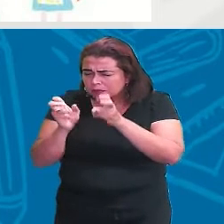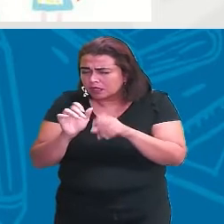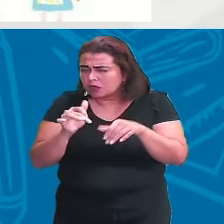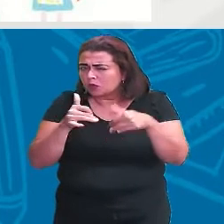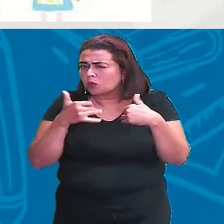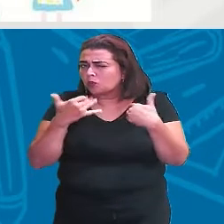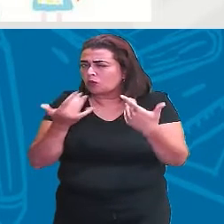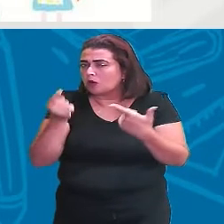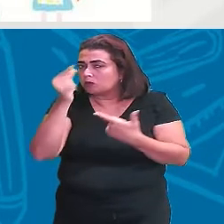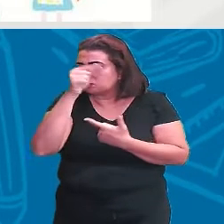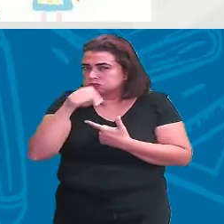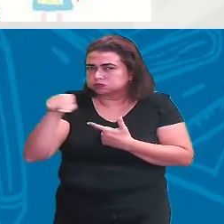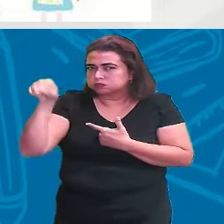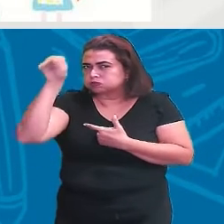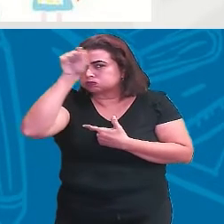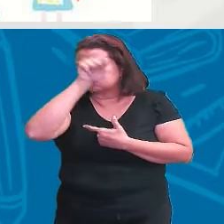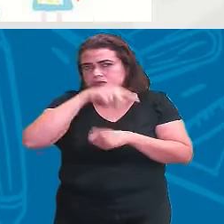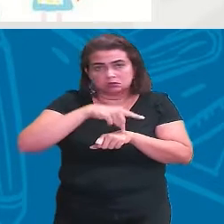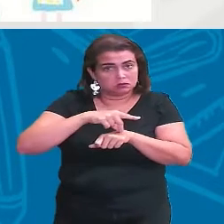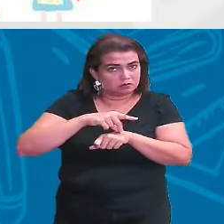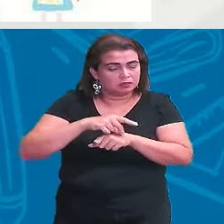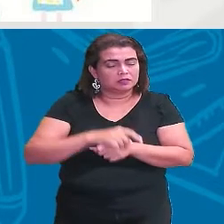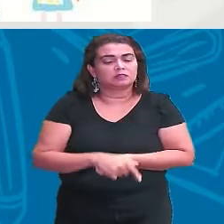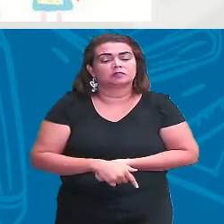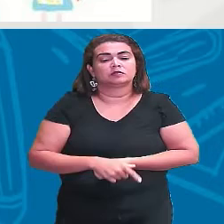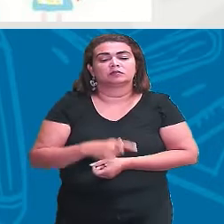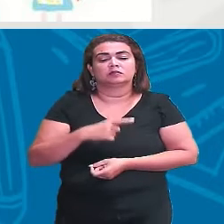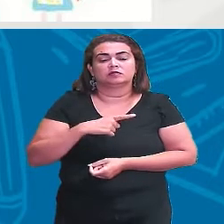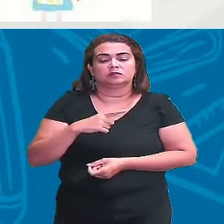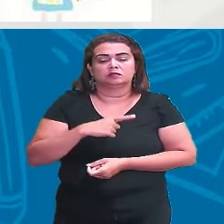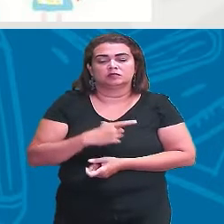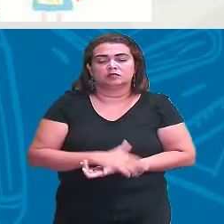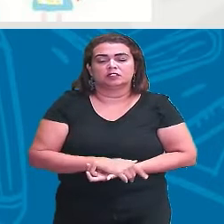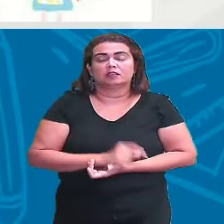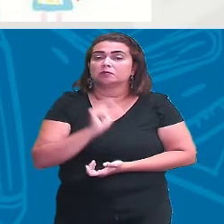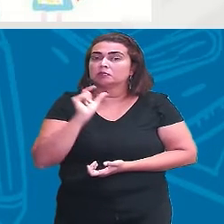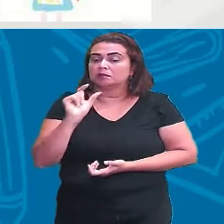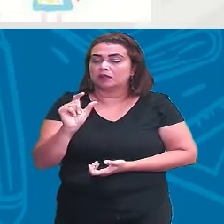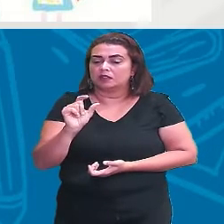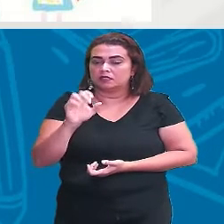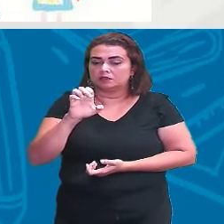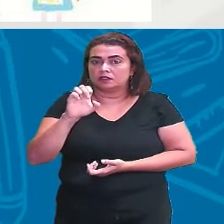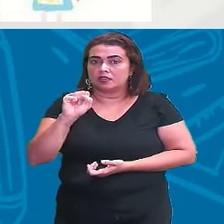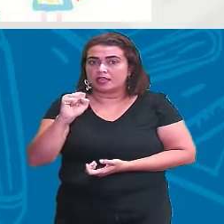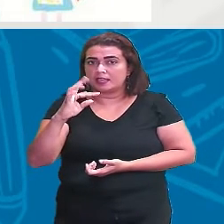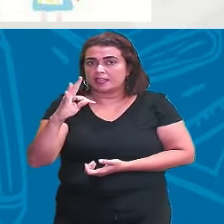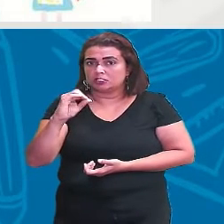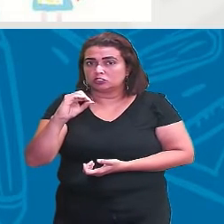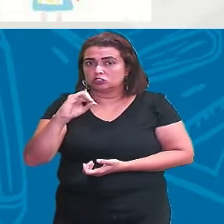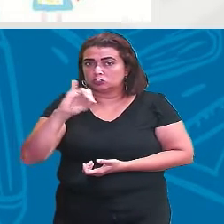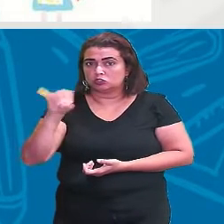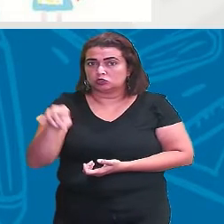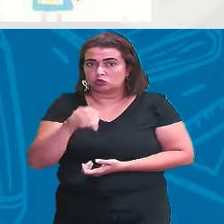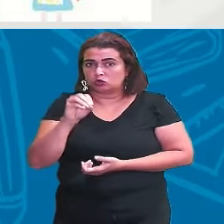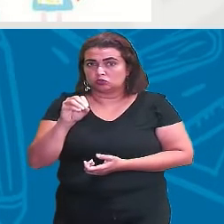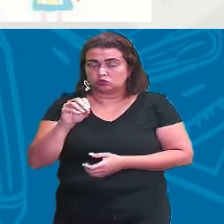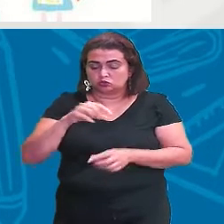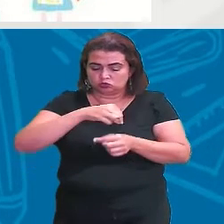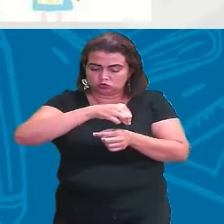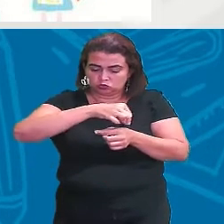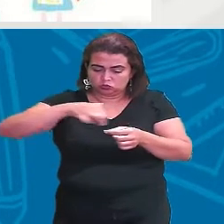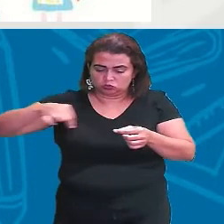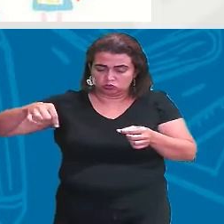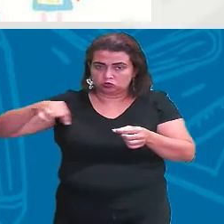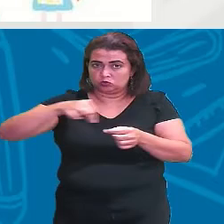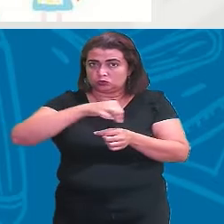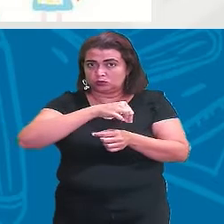vocês circulariam, tá bom? Temos aqui a palavra estojo, tá? Aqui, ó,